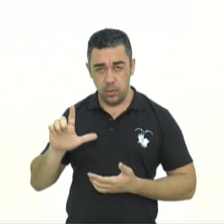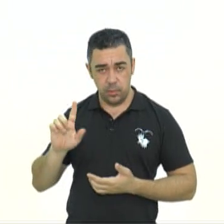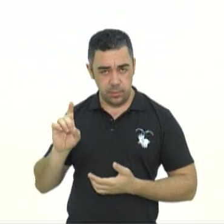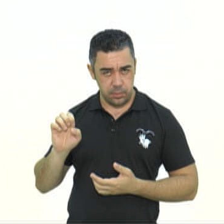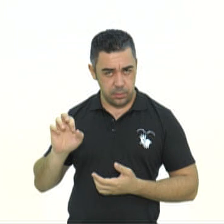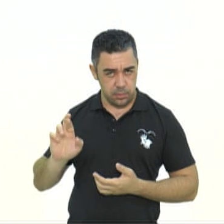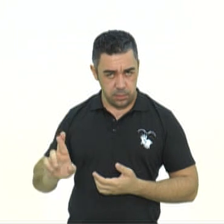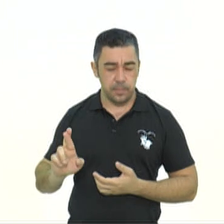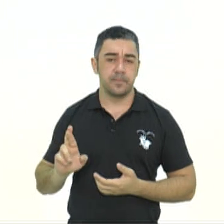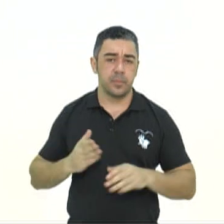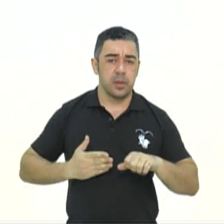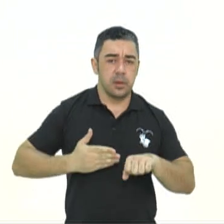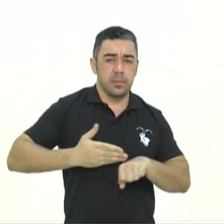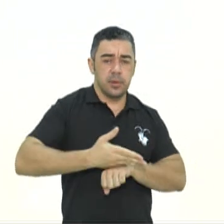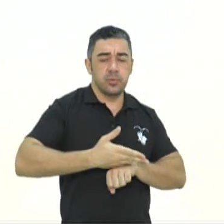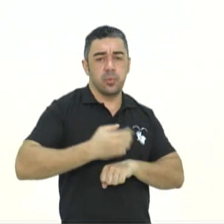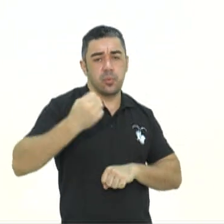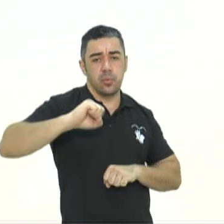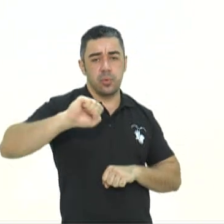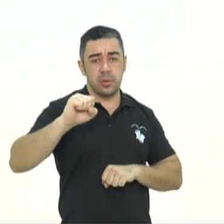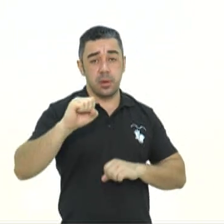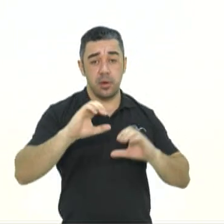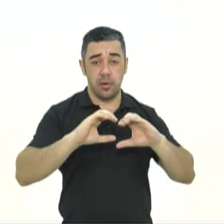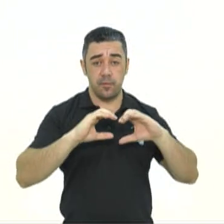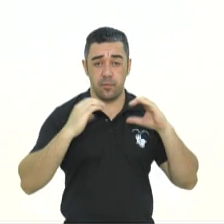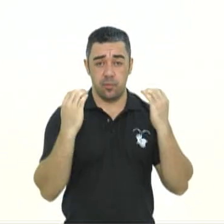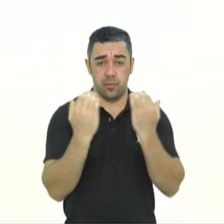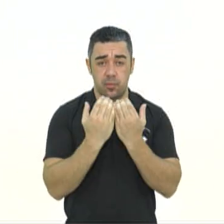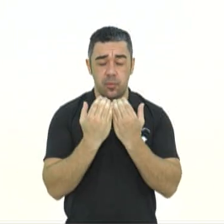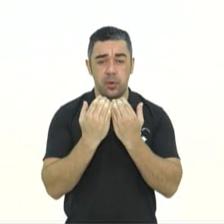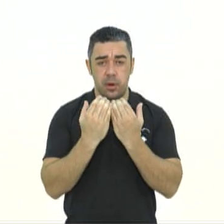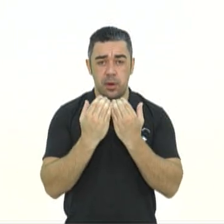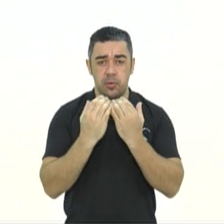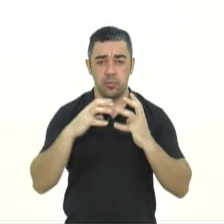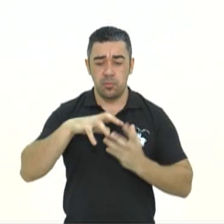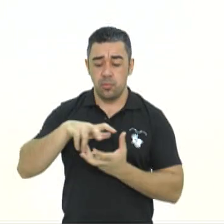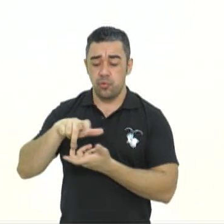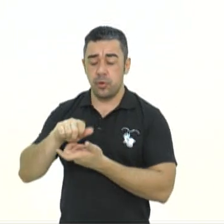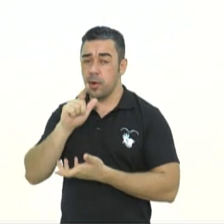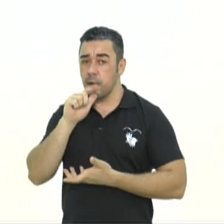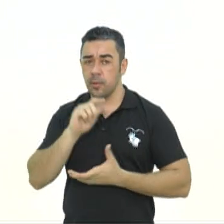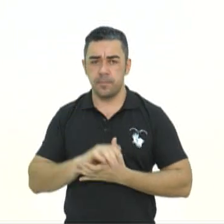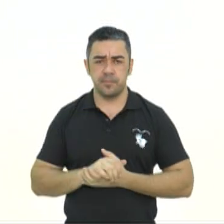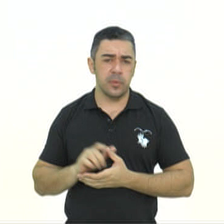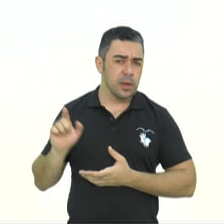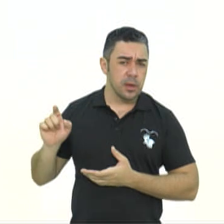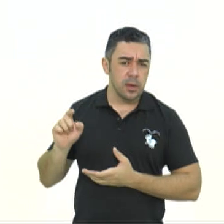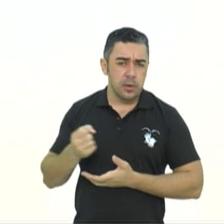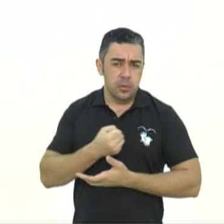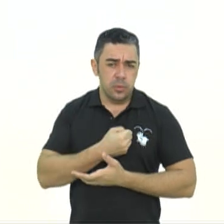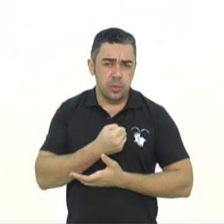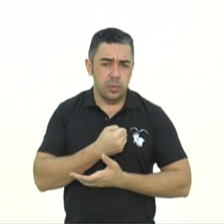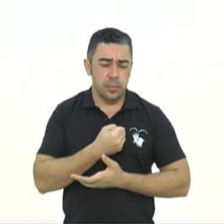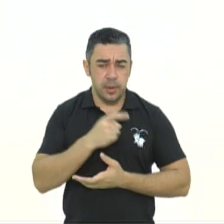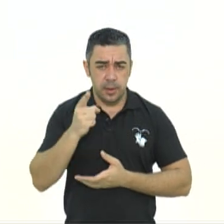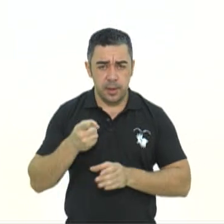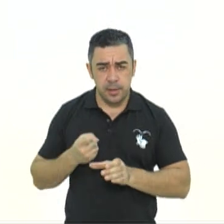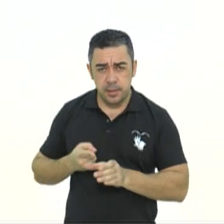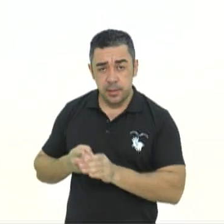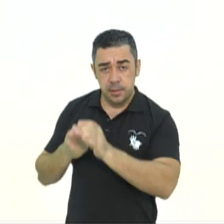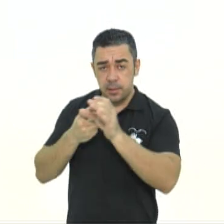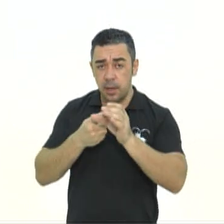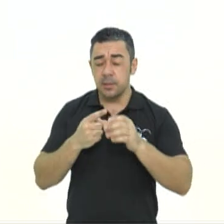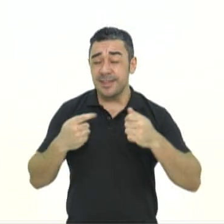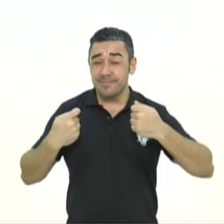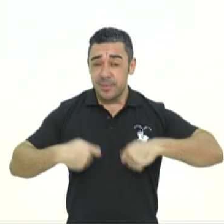8º Fórum Mundial da Água. Esse número corresponde aos municípios que estão em situação de